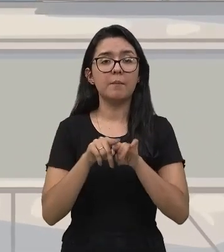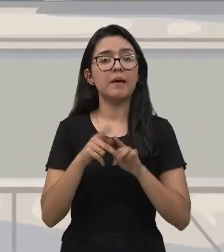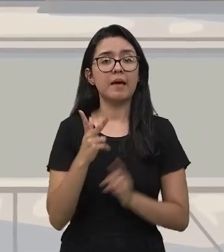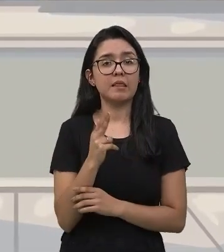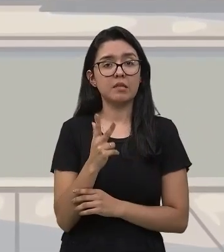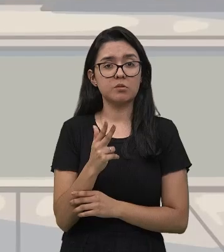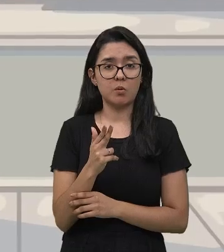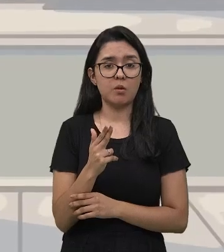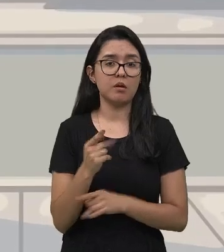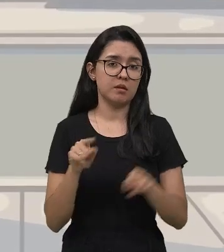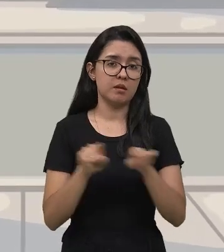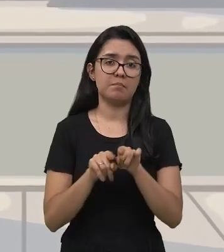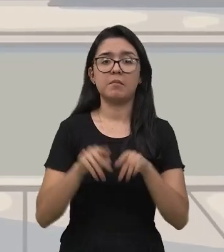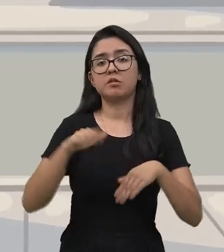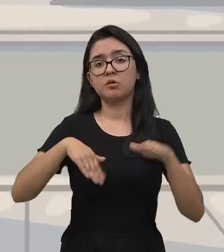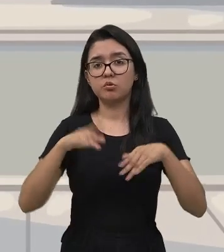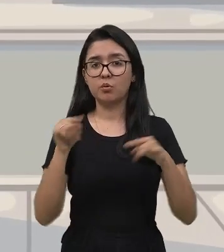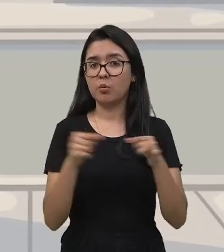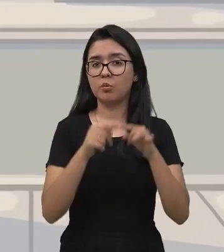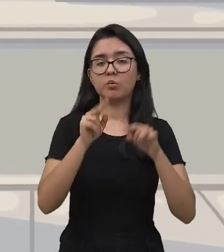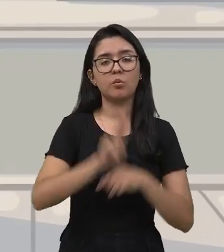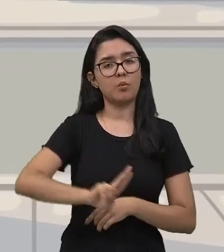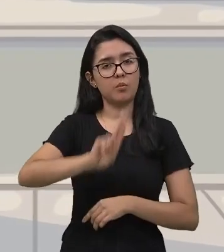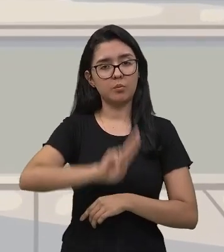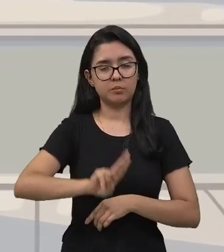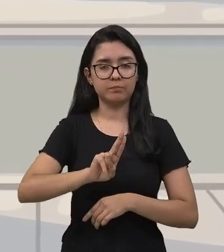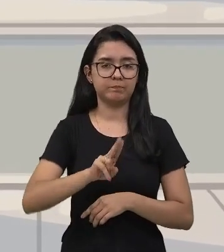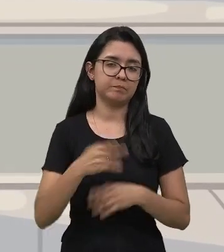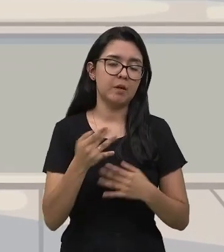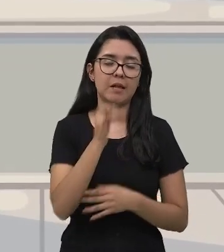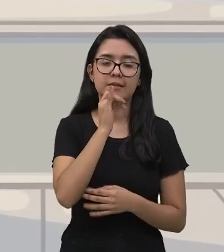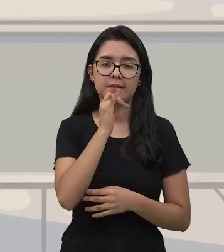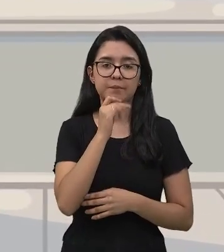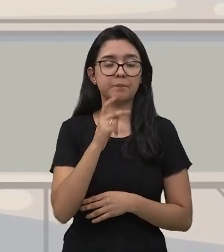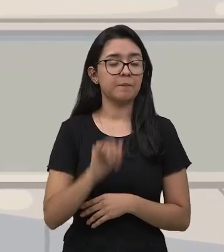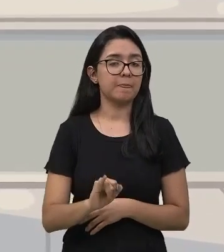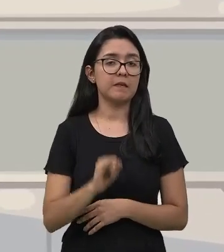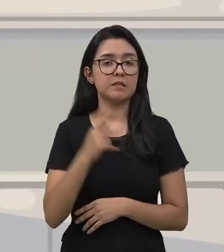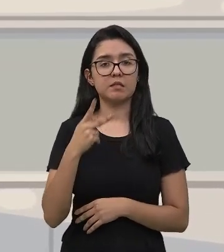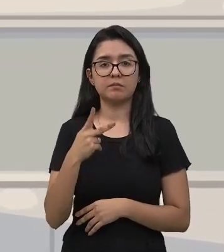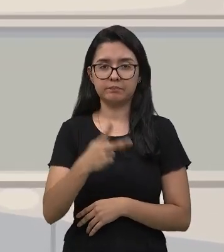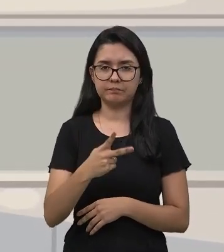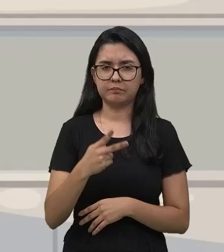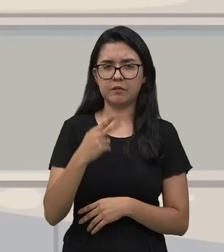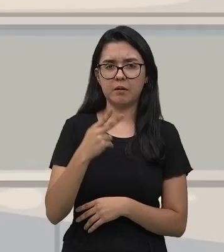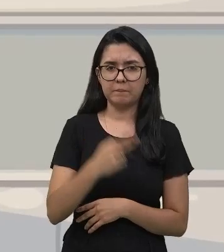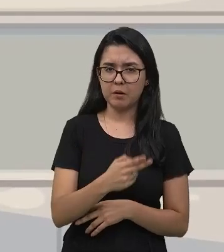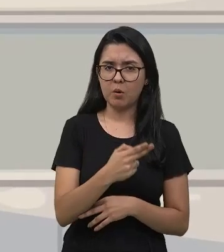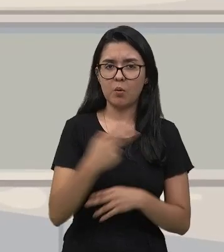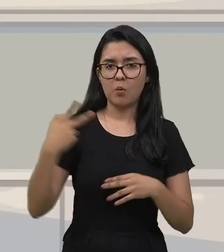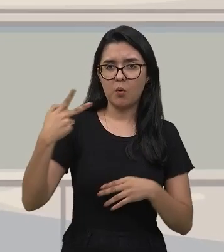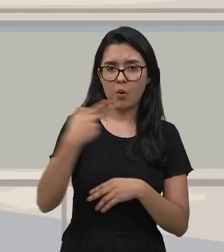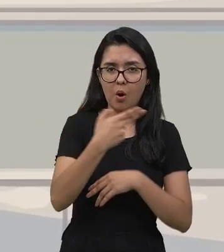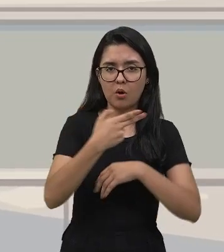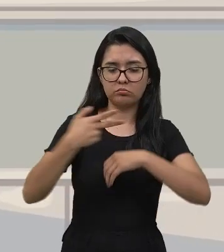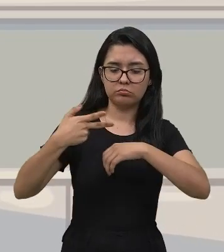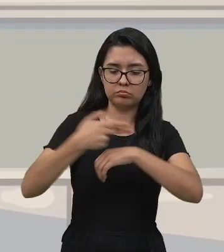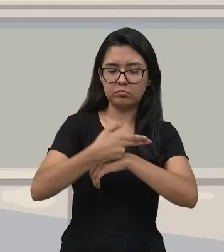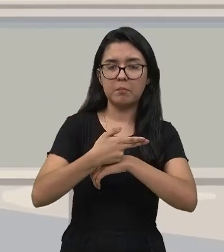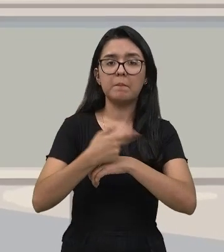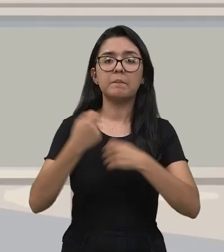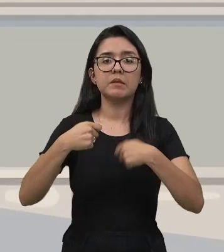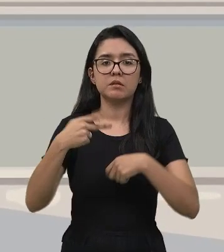de acordo com o uso que se deseja dar à ferramenta. Para cortes mais precisos, é necessário um ângulo